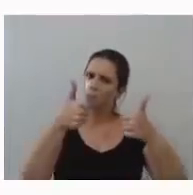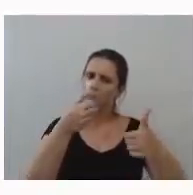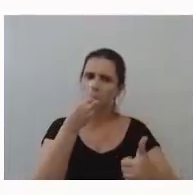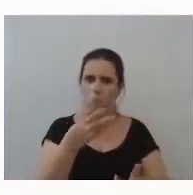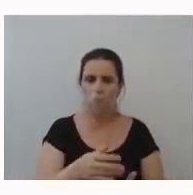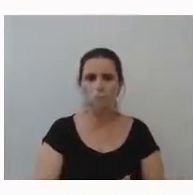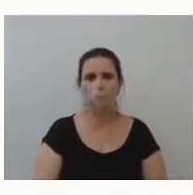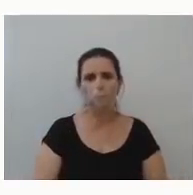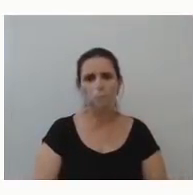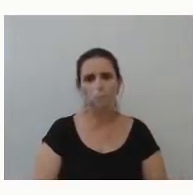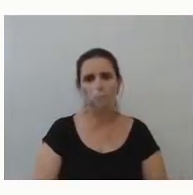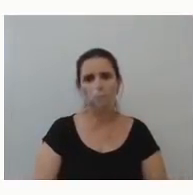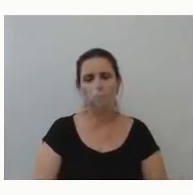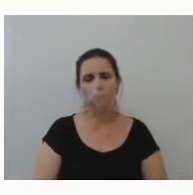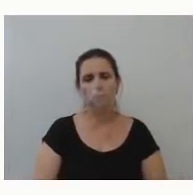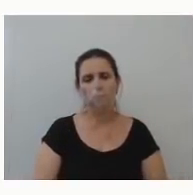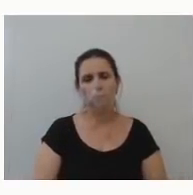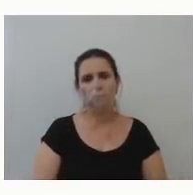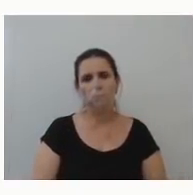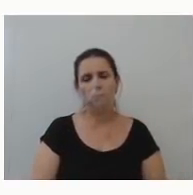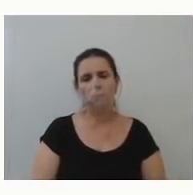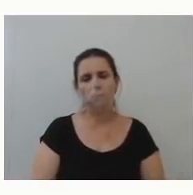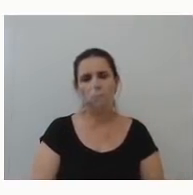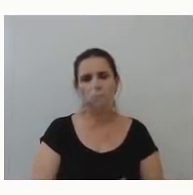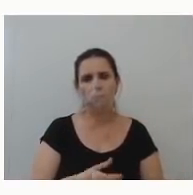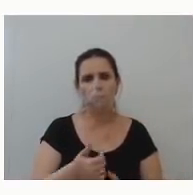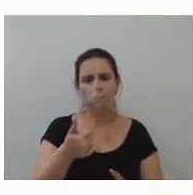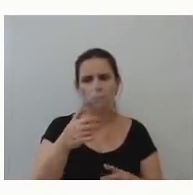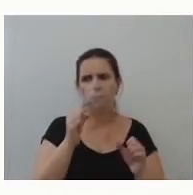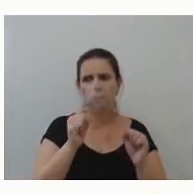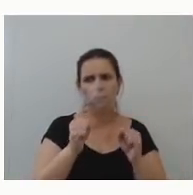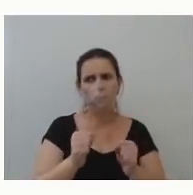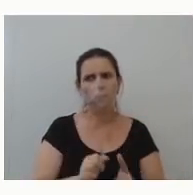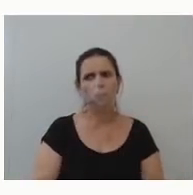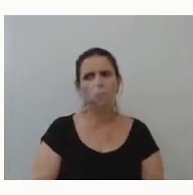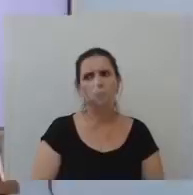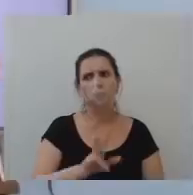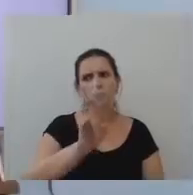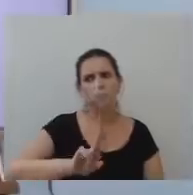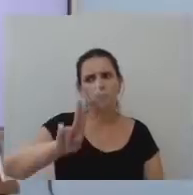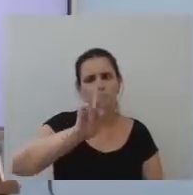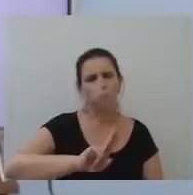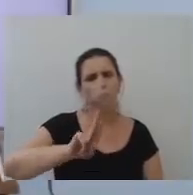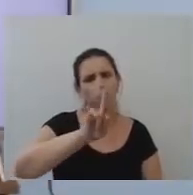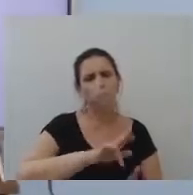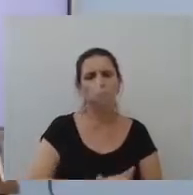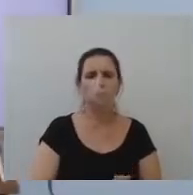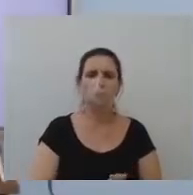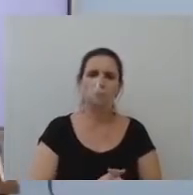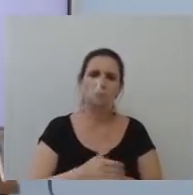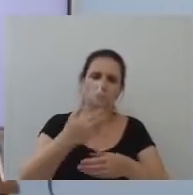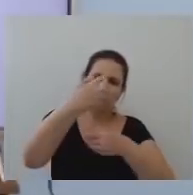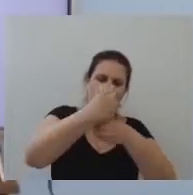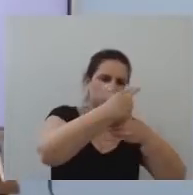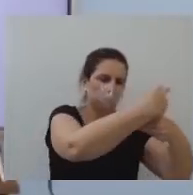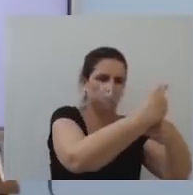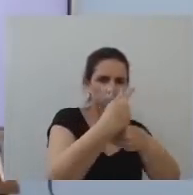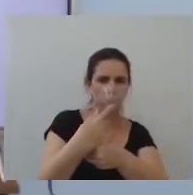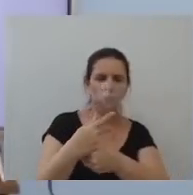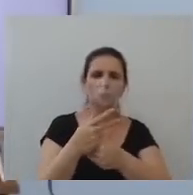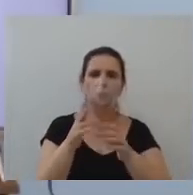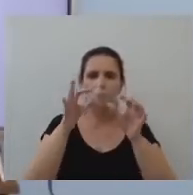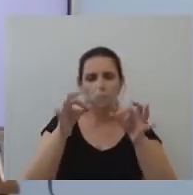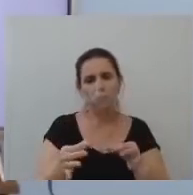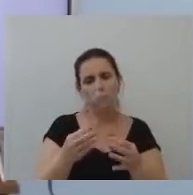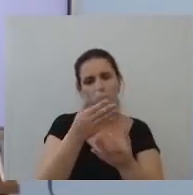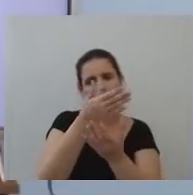funciona mesmo, garantido, tá certo? Das duas formas. Então você pode utilizá-lo justamente para dar